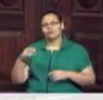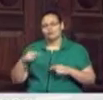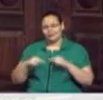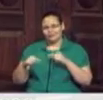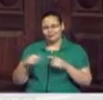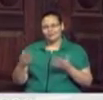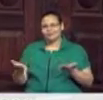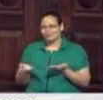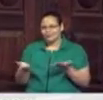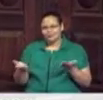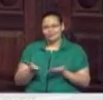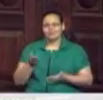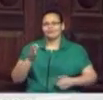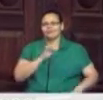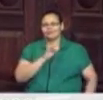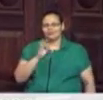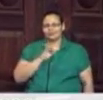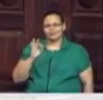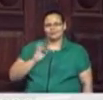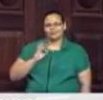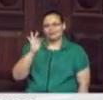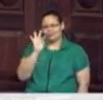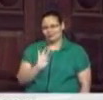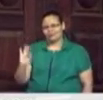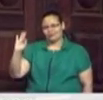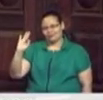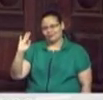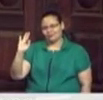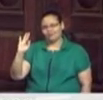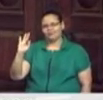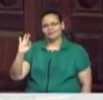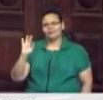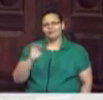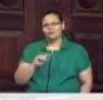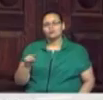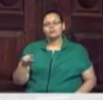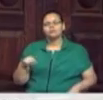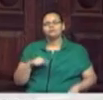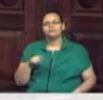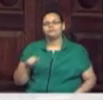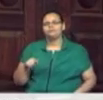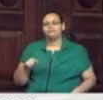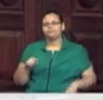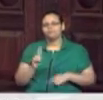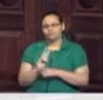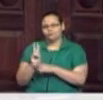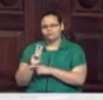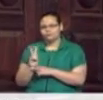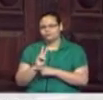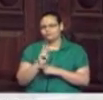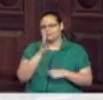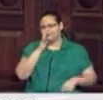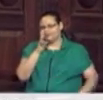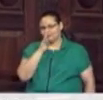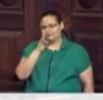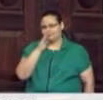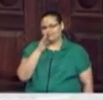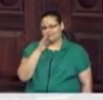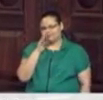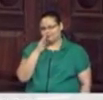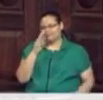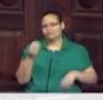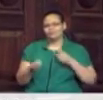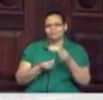hoje a Polícia Federal explicita de forma assustadora